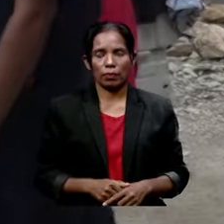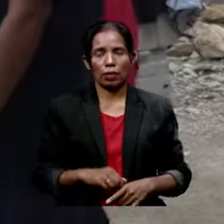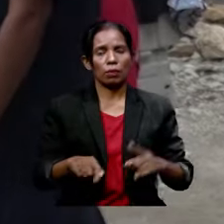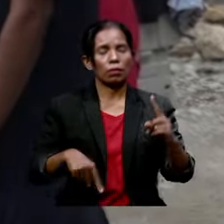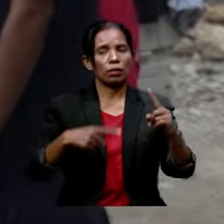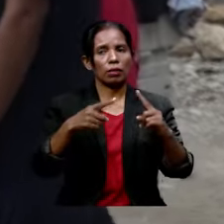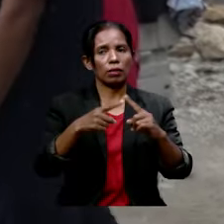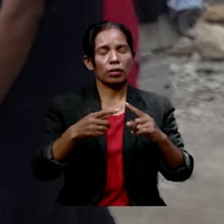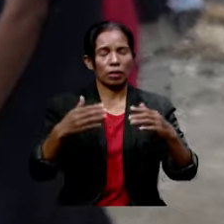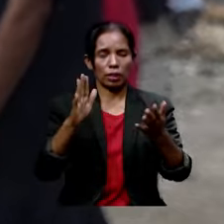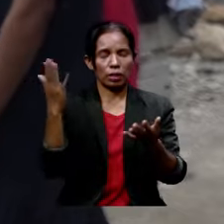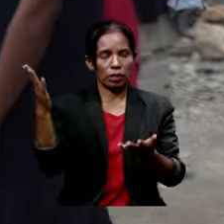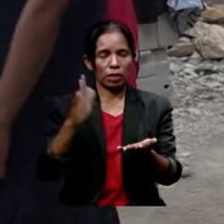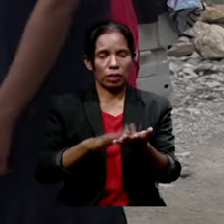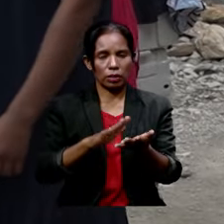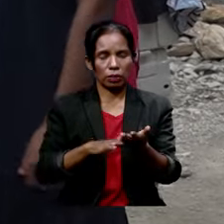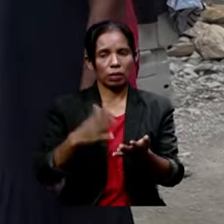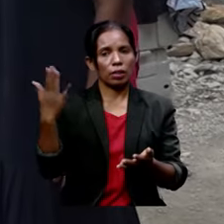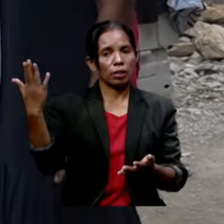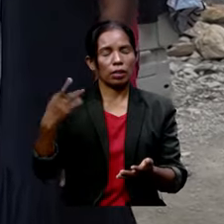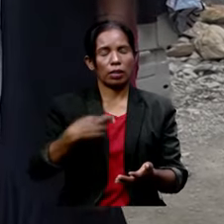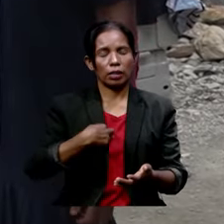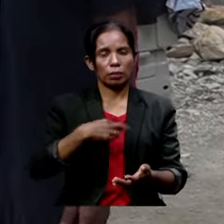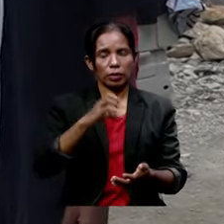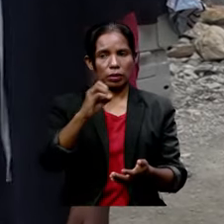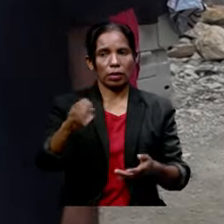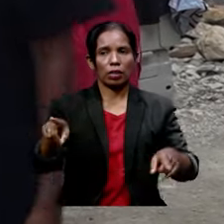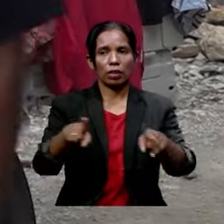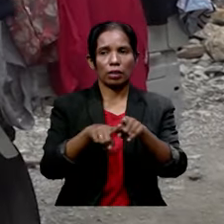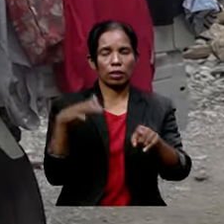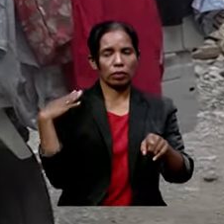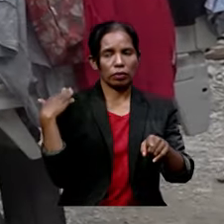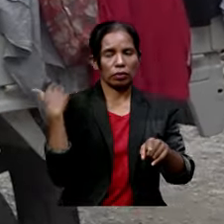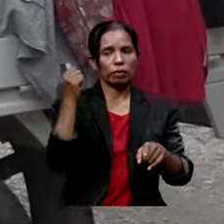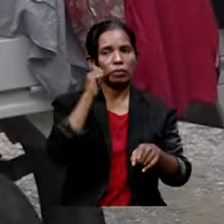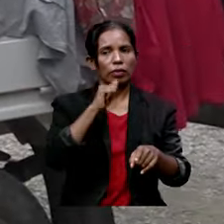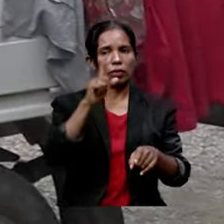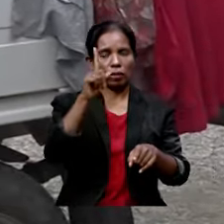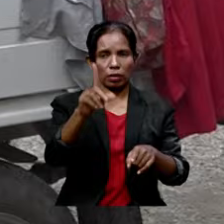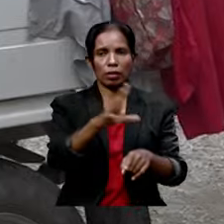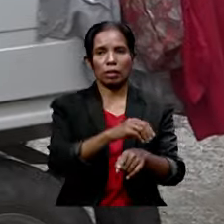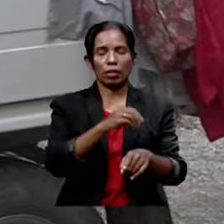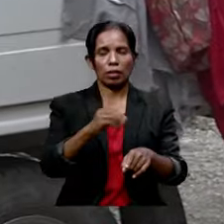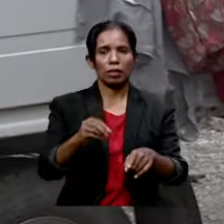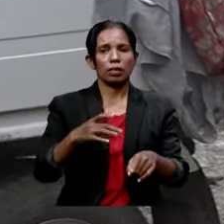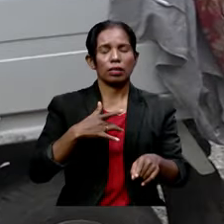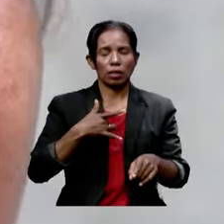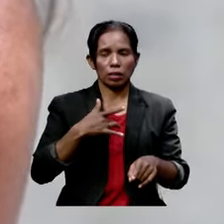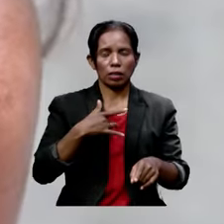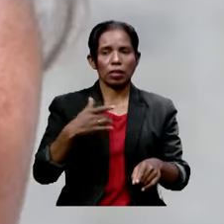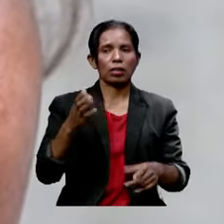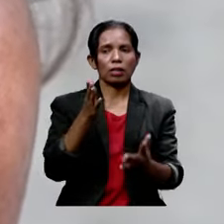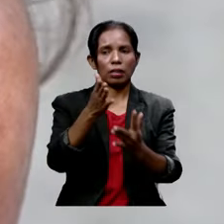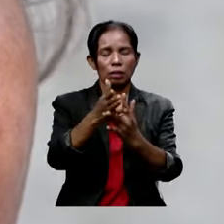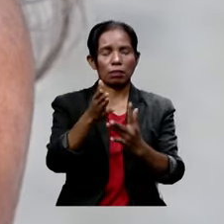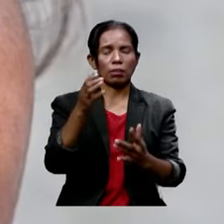Banghira Nies e Banco Escola e Remisio, Florinda Hanesan foi em sai feito ida, nebe ativo teves e atividade